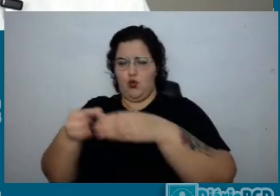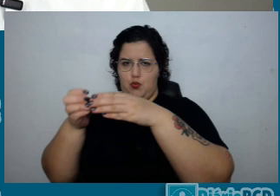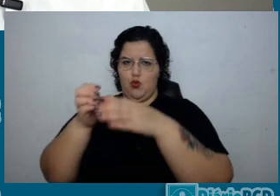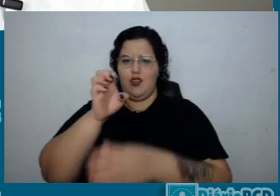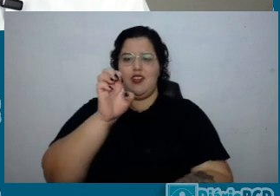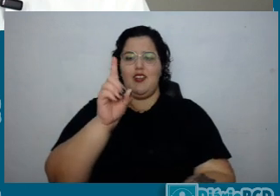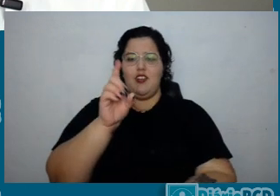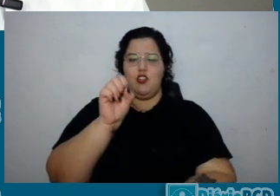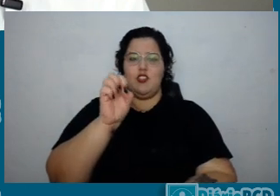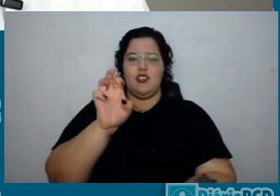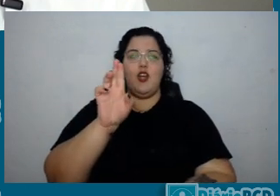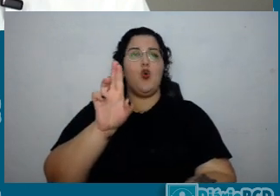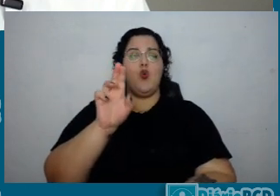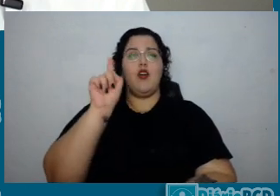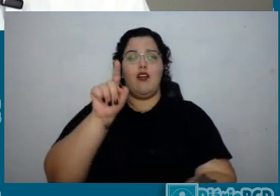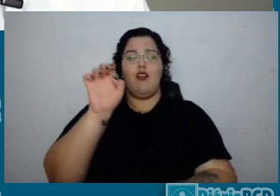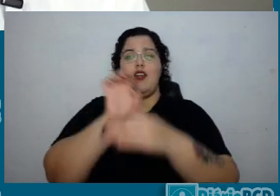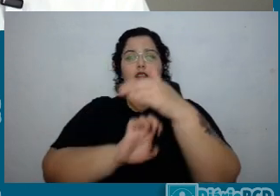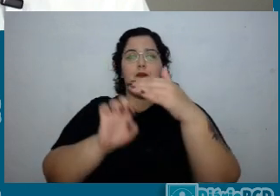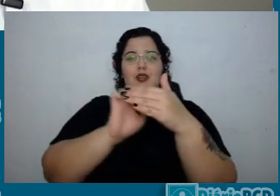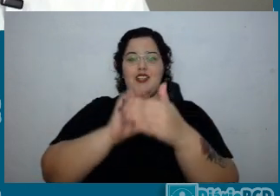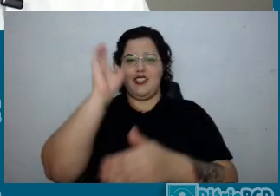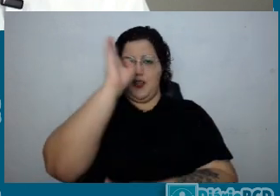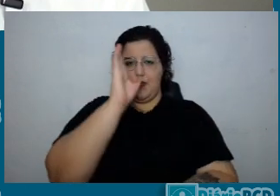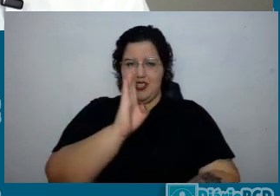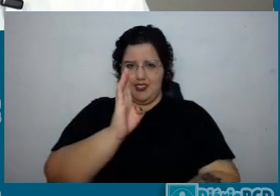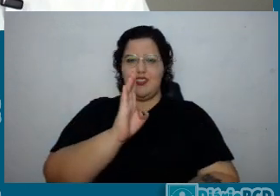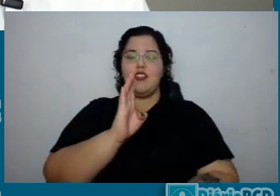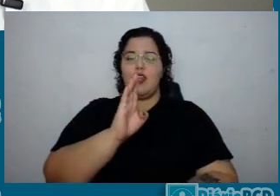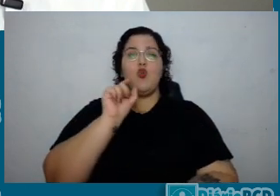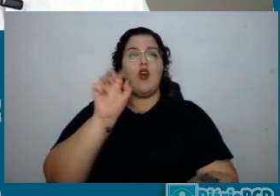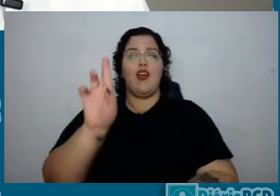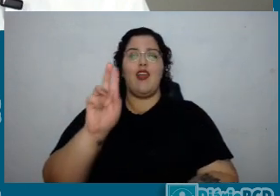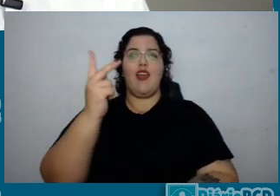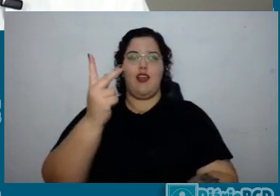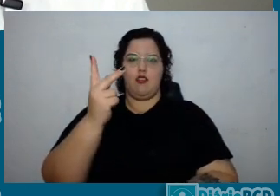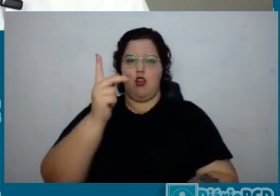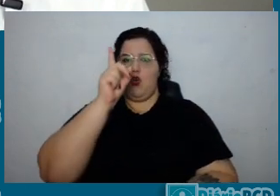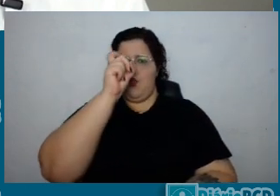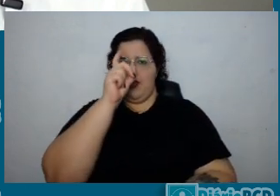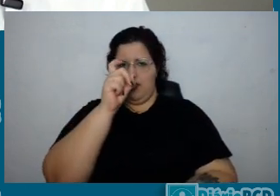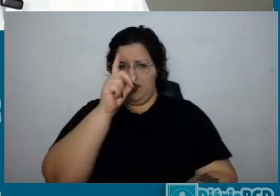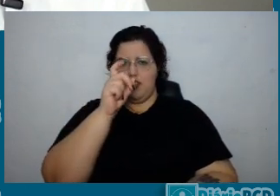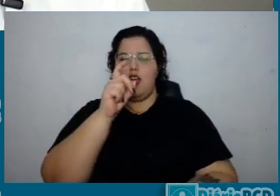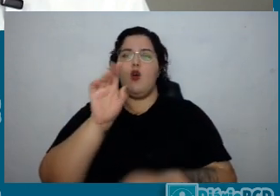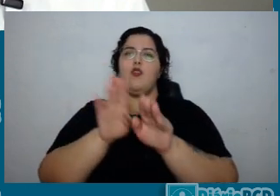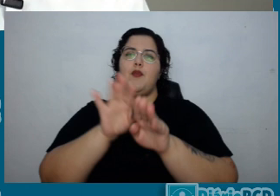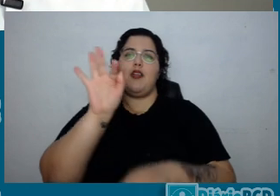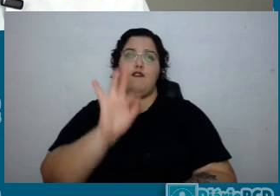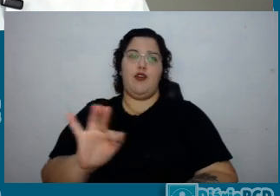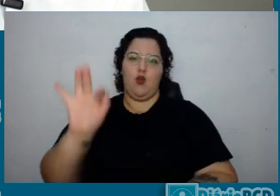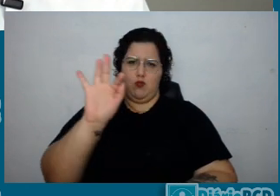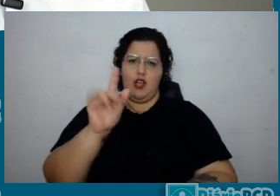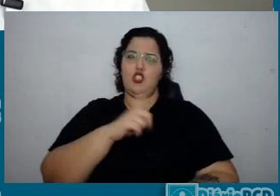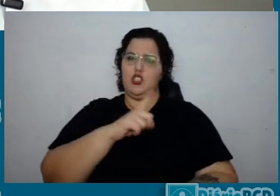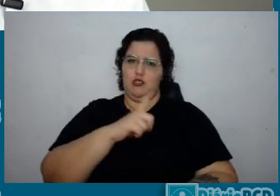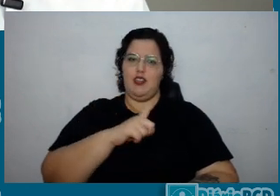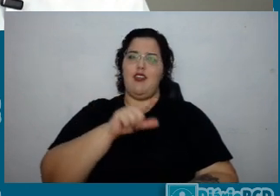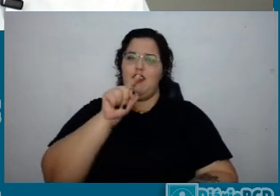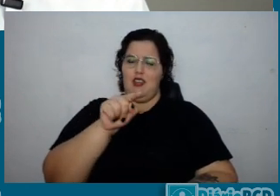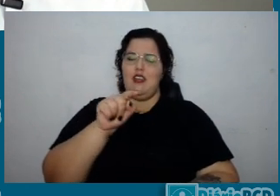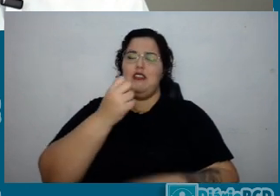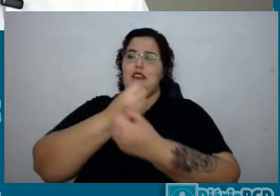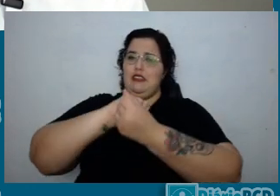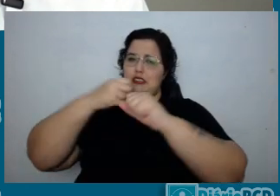A EBSER é a empresa brasileira de recursos humanos dos hospitais universitários, né, que temos aí uma rede grande